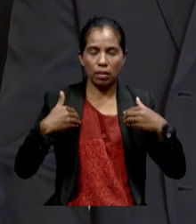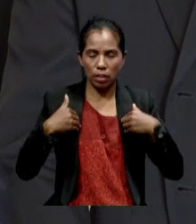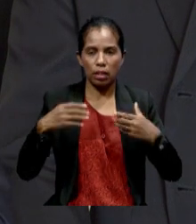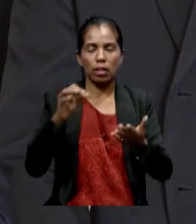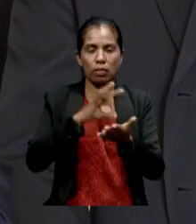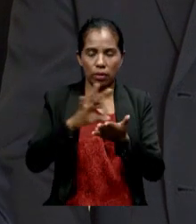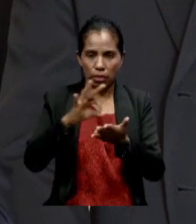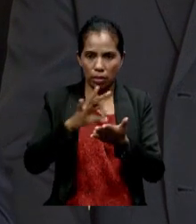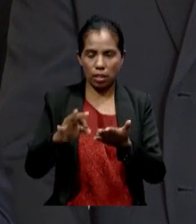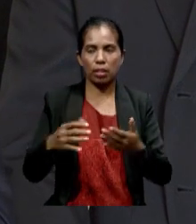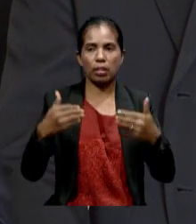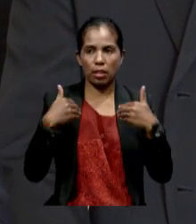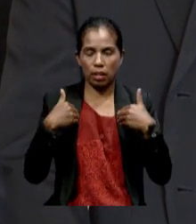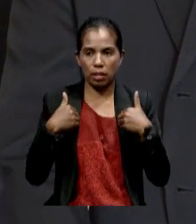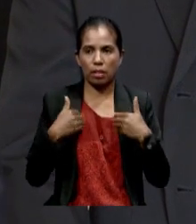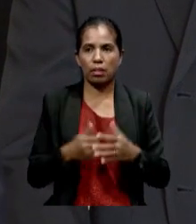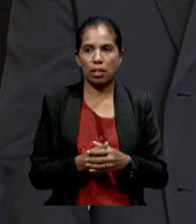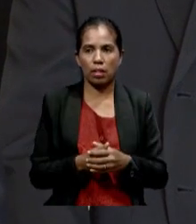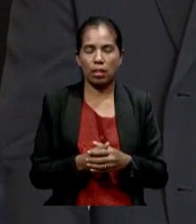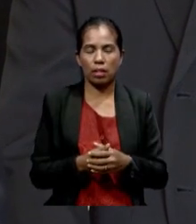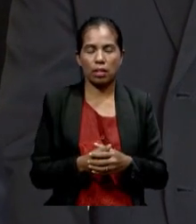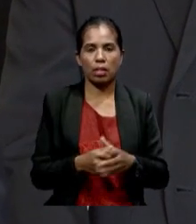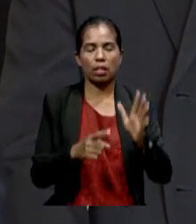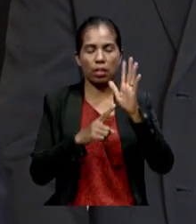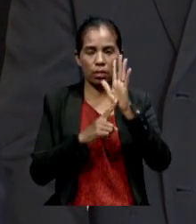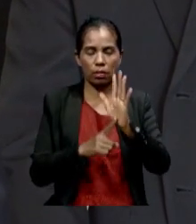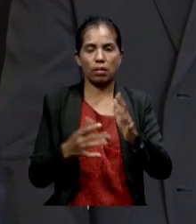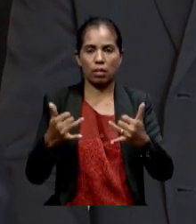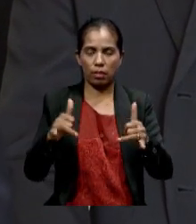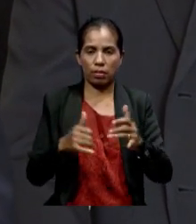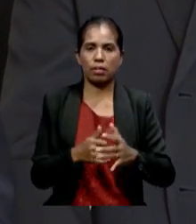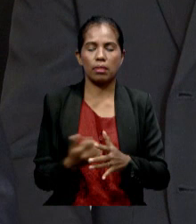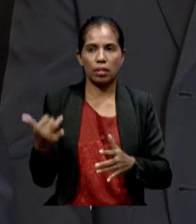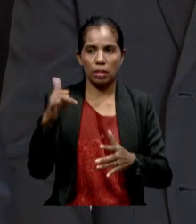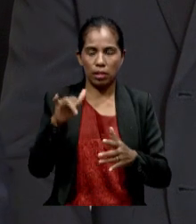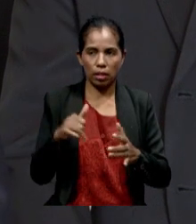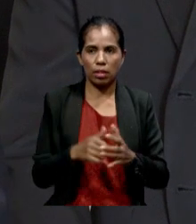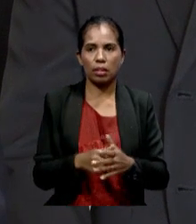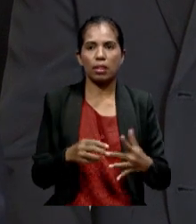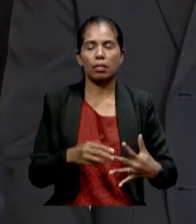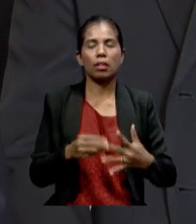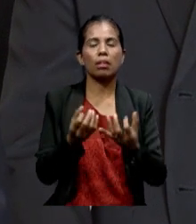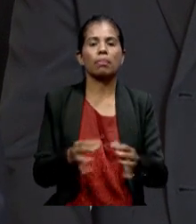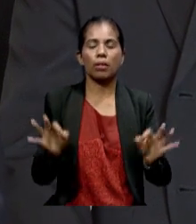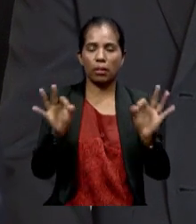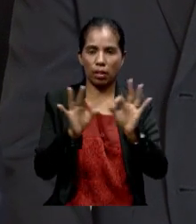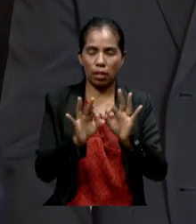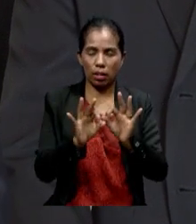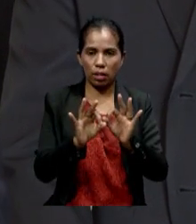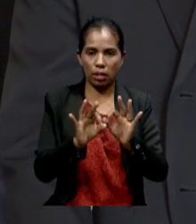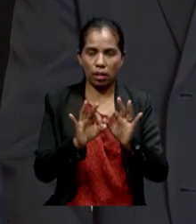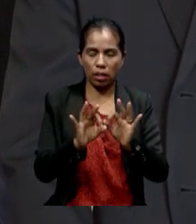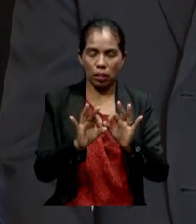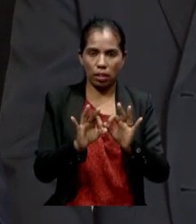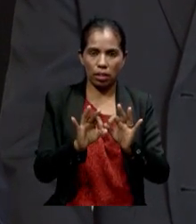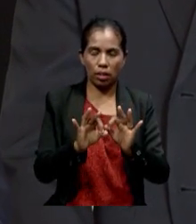formação, se ia palestra, sira, e liu. E é bem importante, liu, que até que a jornada, né?